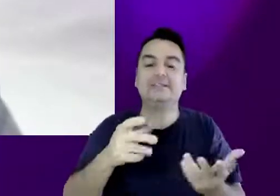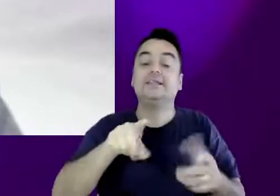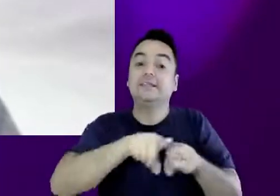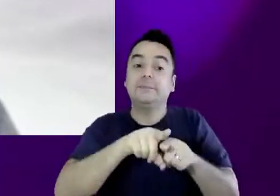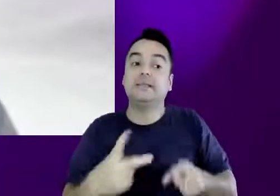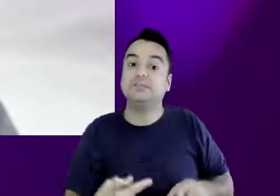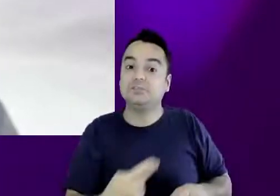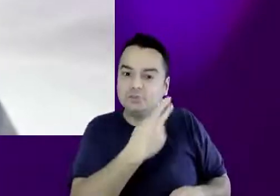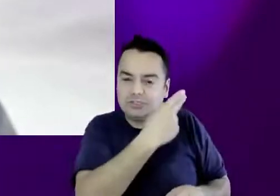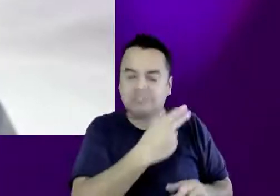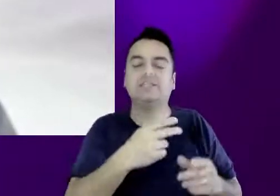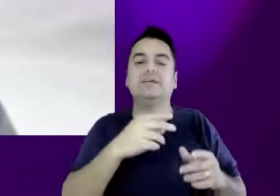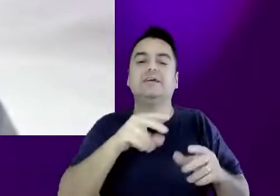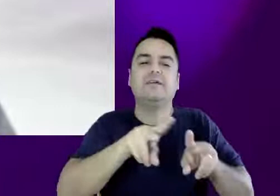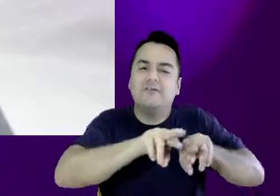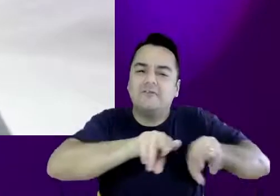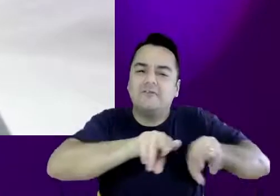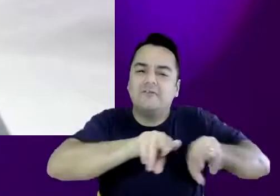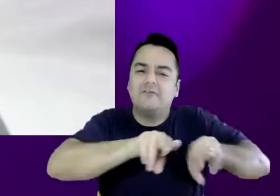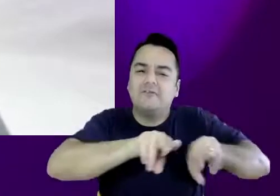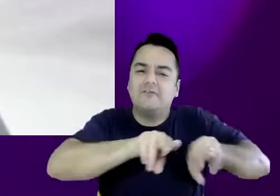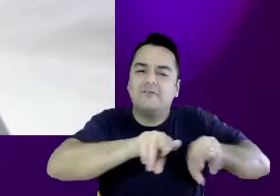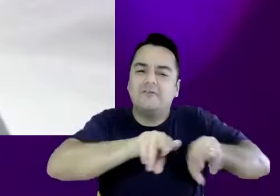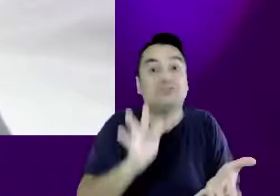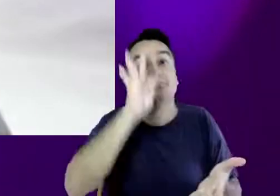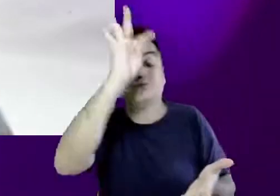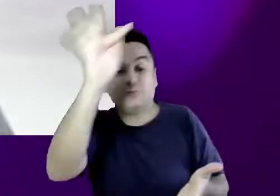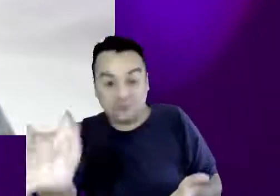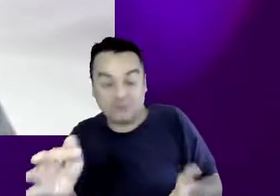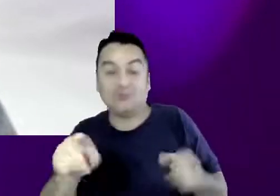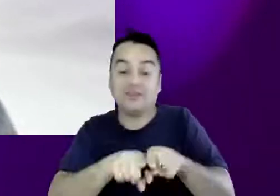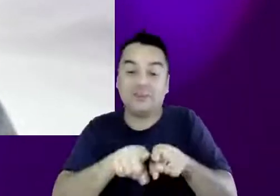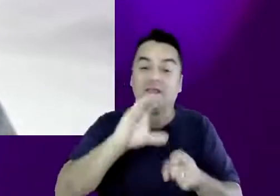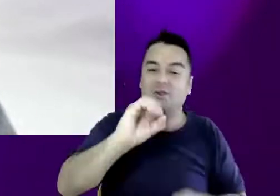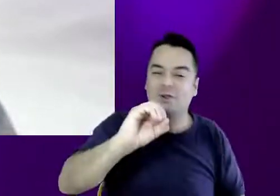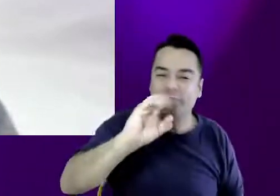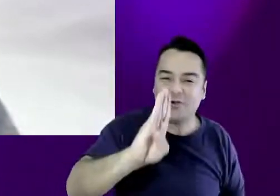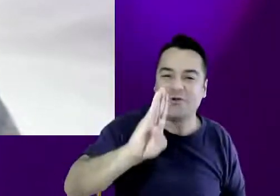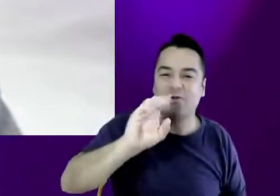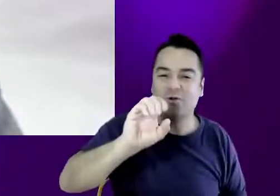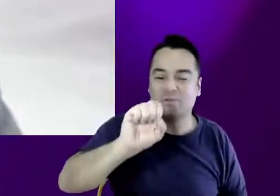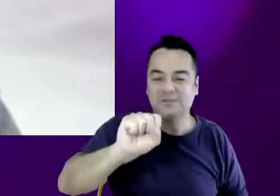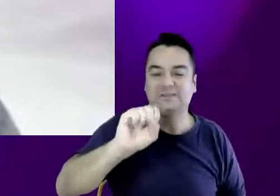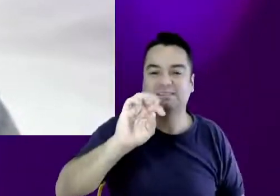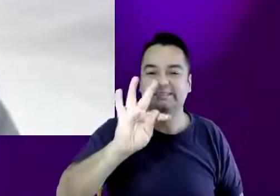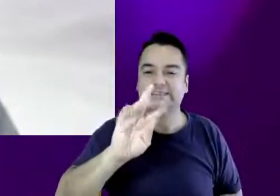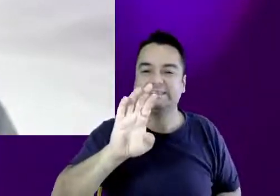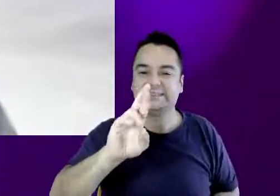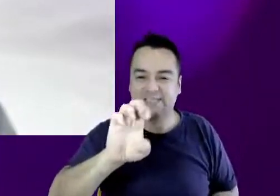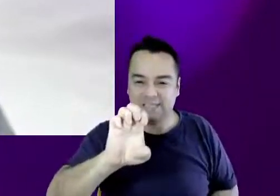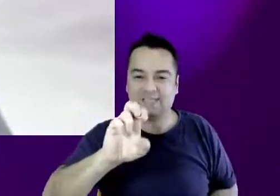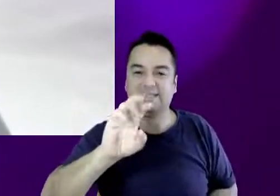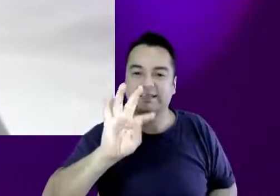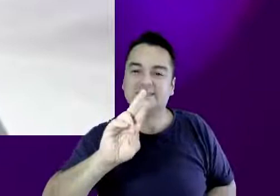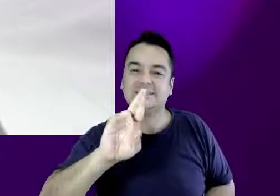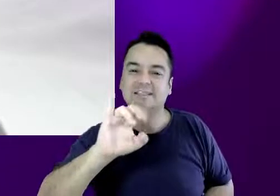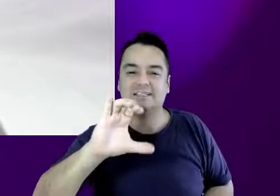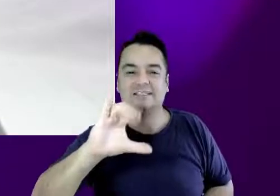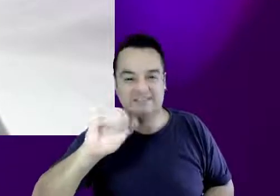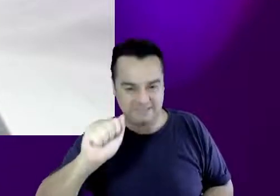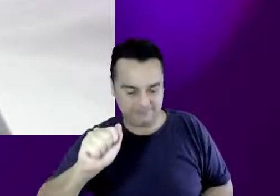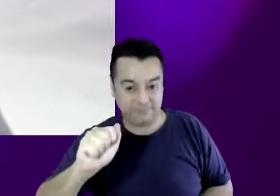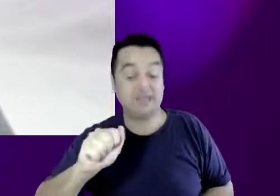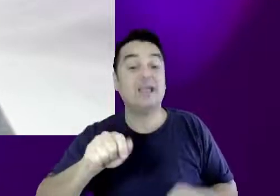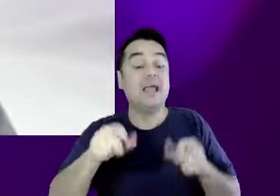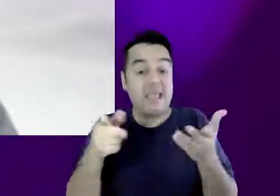sobre o presente e o futuro. Meu nome é Rodrigo Ruano, eu sou professor da Universidade de Miami e sou chefe da linha